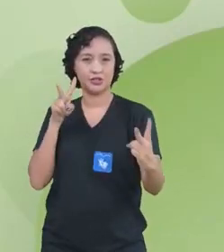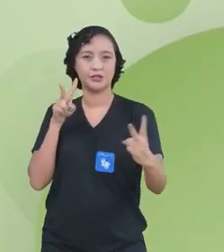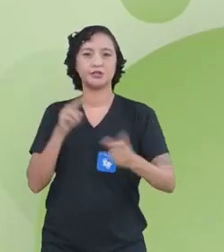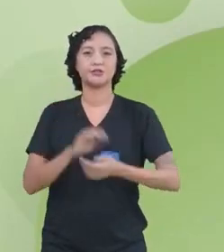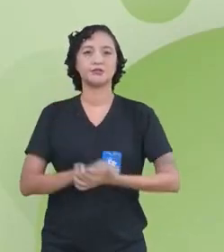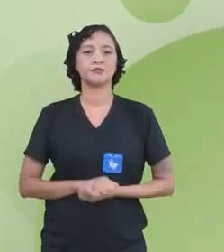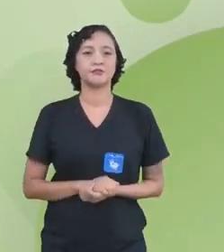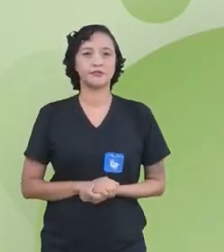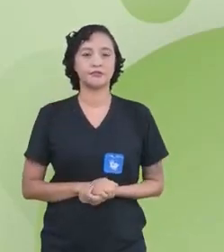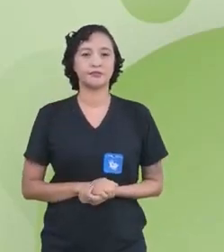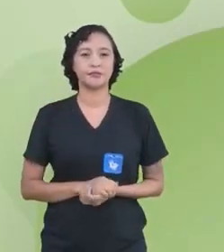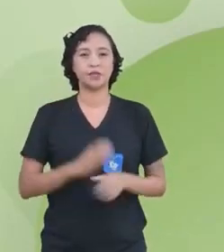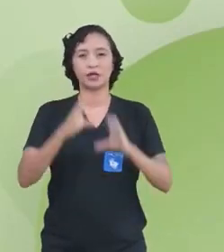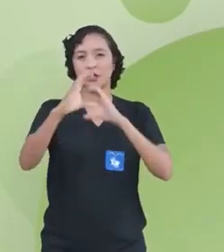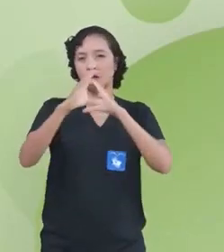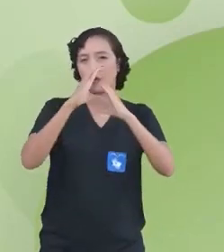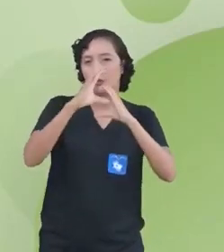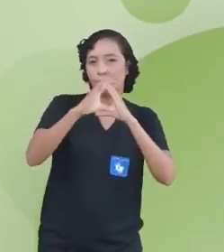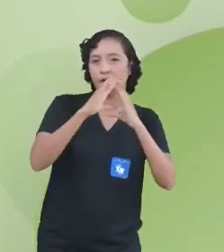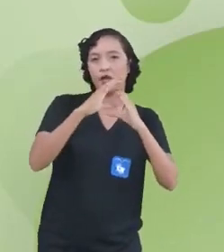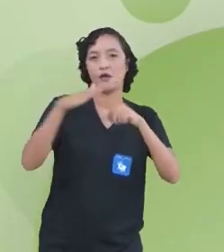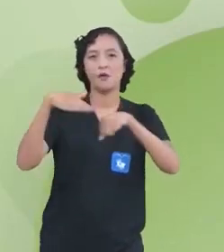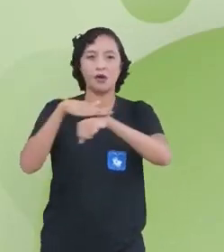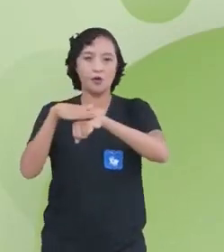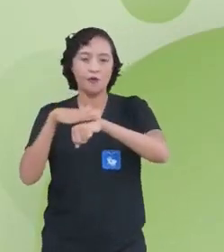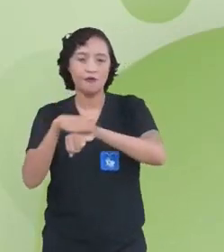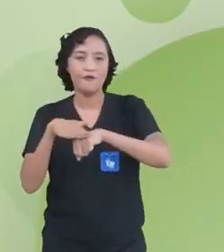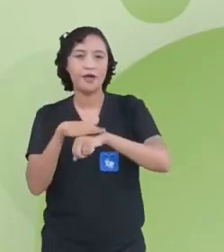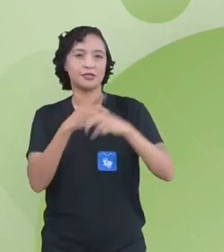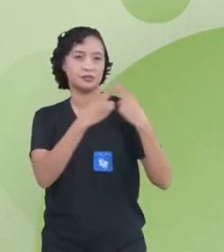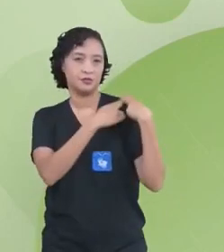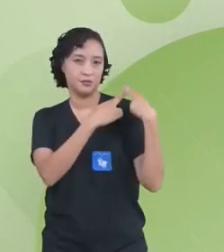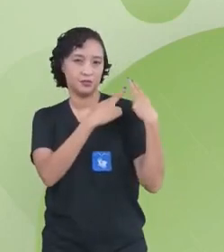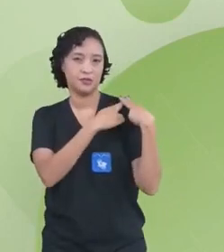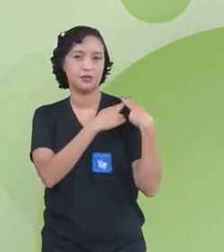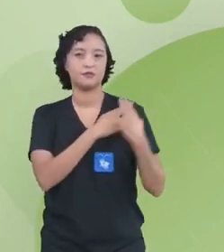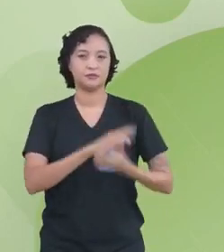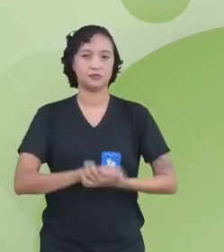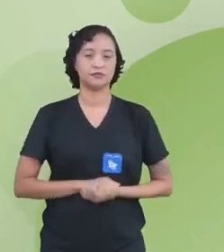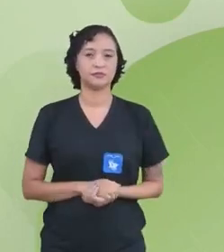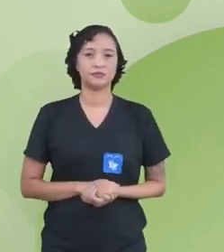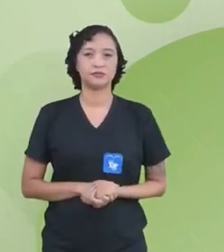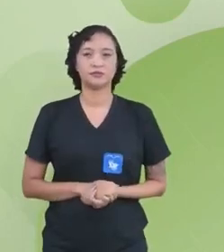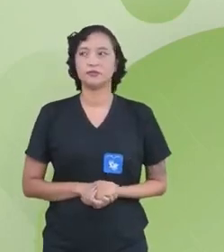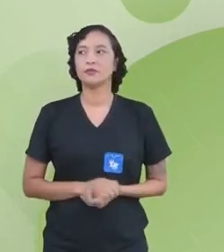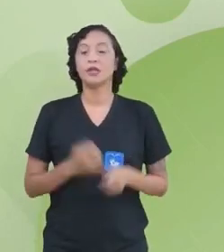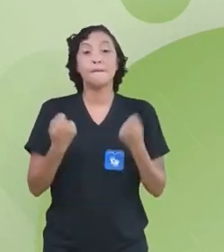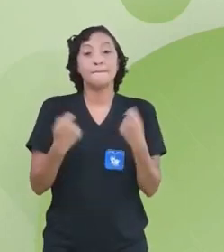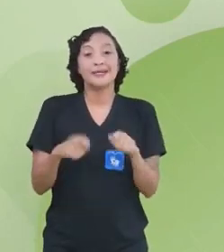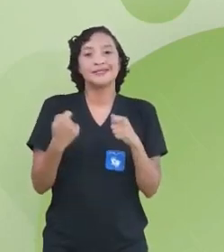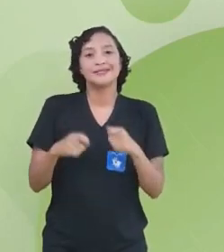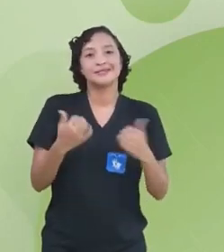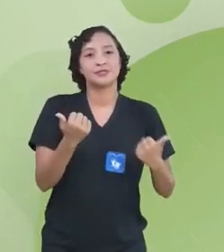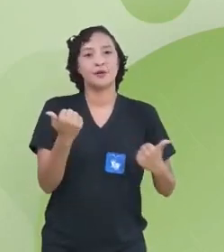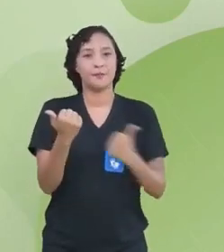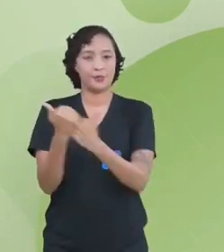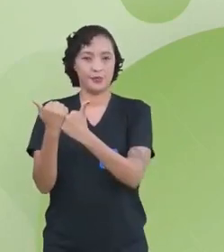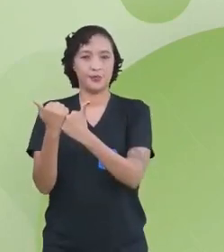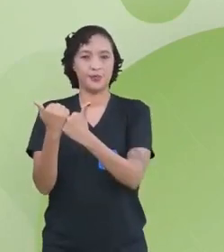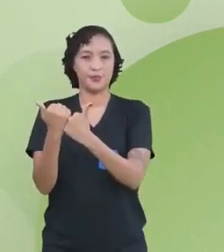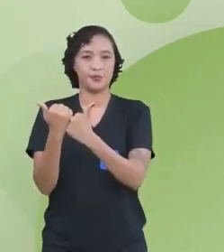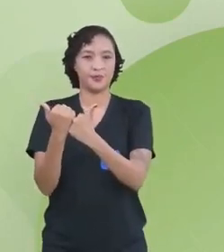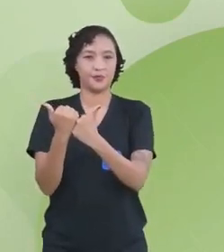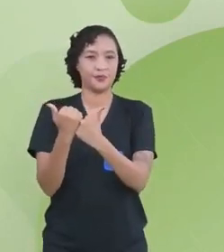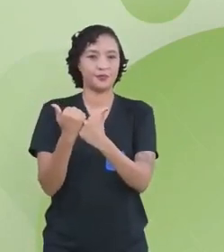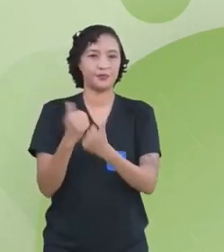aquela comunicação, né, aquela conversa com os pais e responsáveis. Nós precisamos do apoio de vocês. Sem